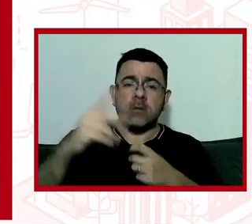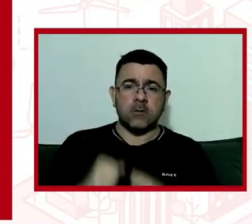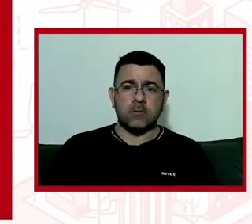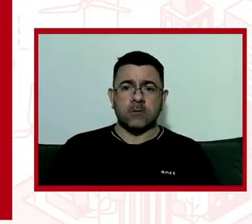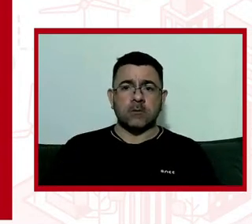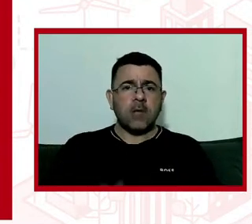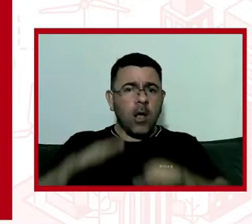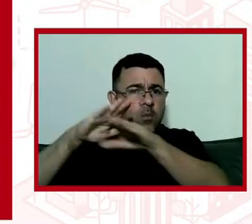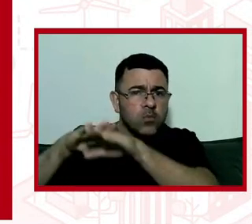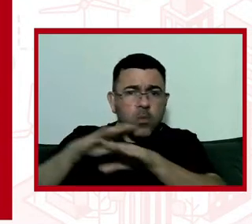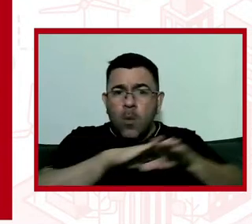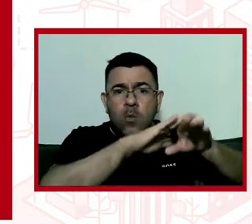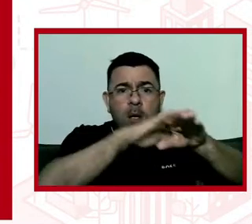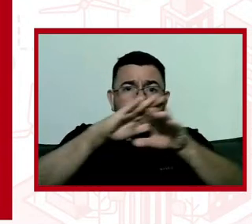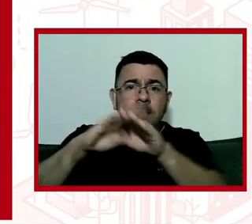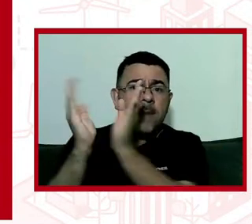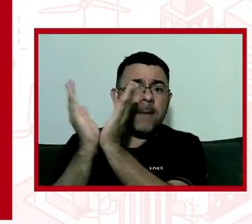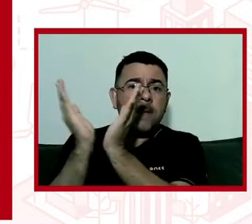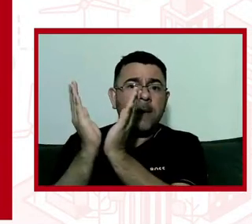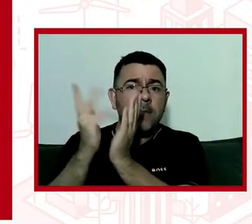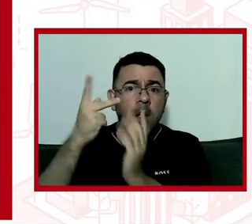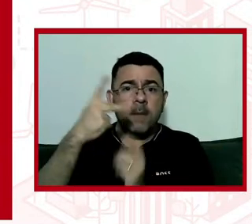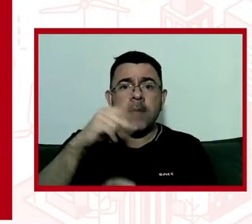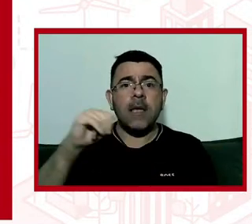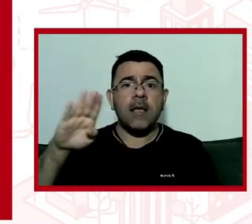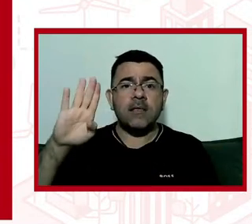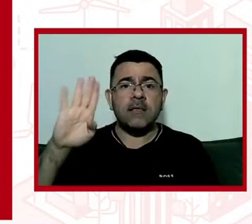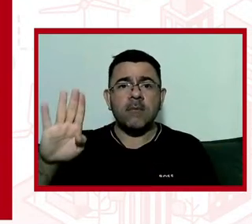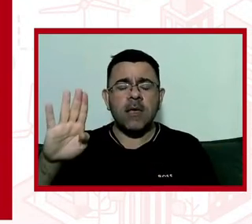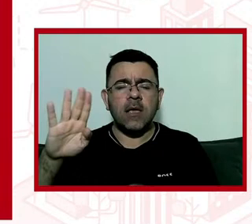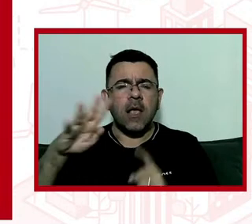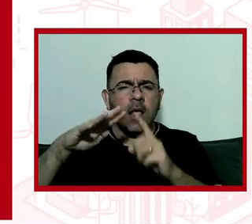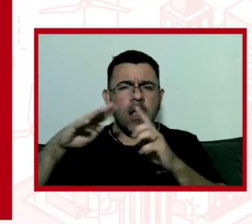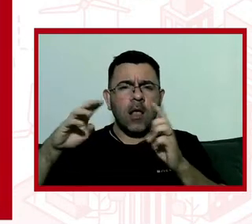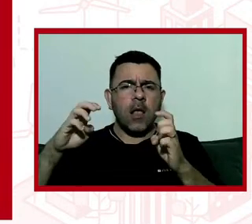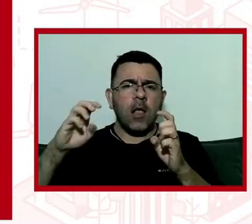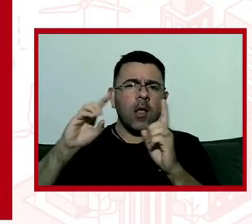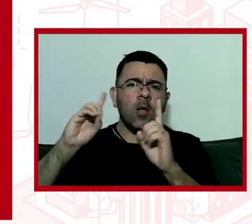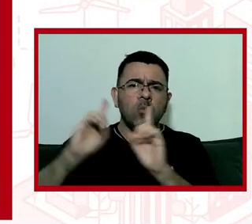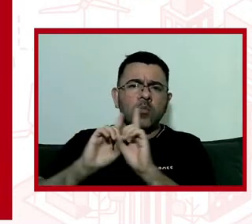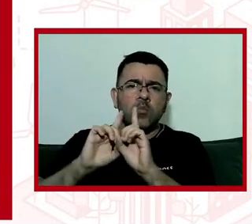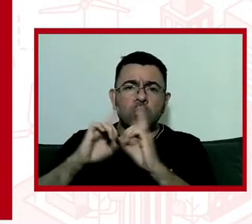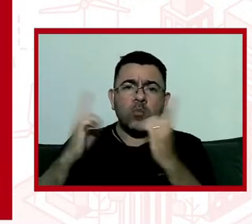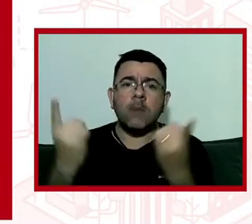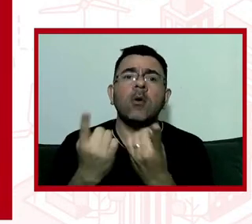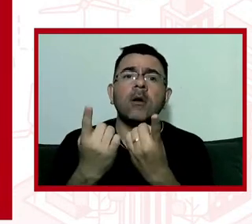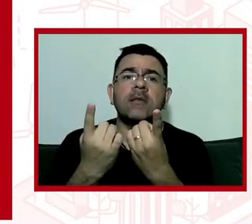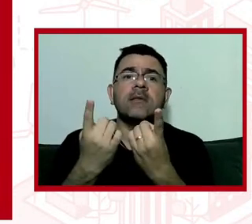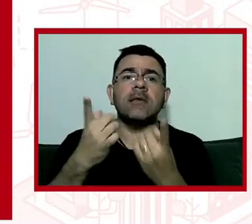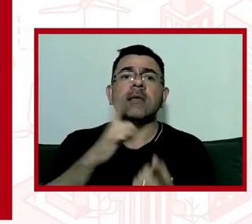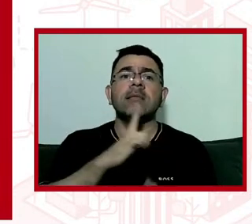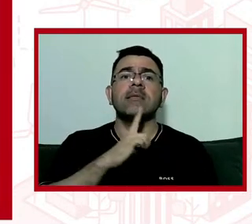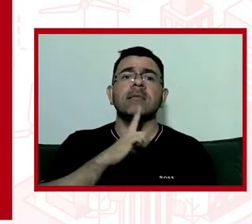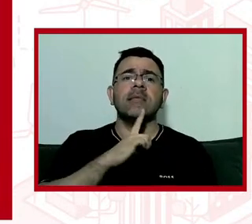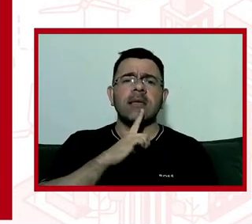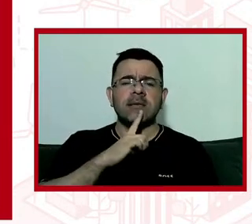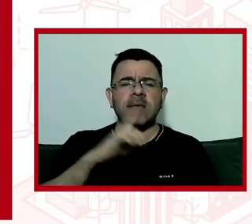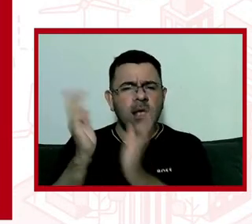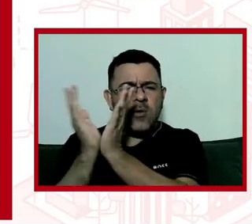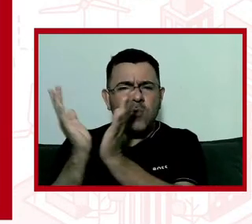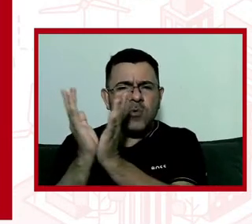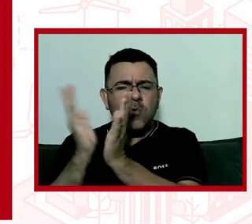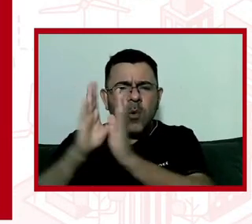nosso partido Acho que primeiro destacar isso que não existe democracia forte sem partidos orgânicos com capacidade